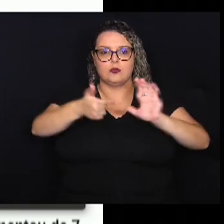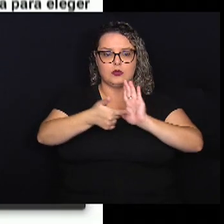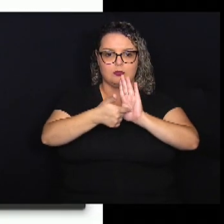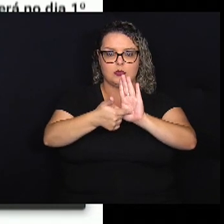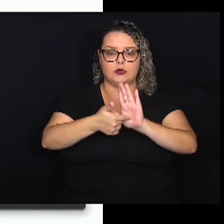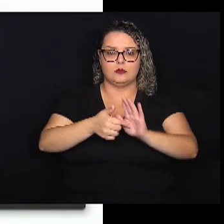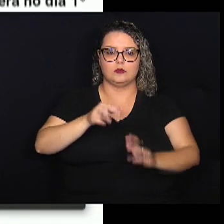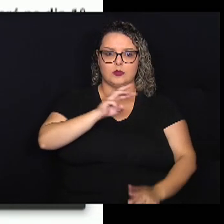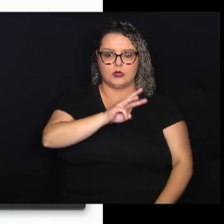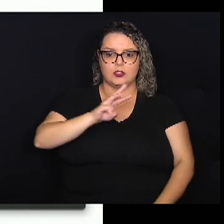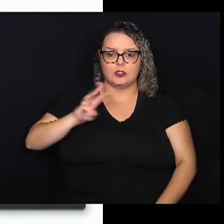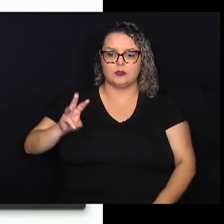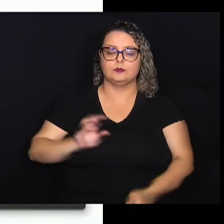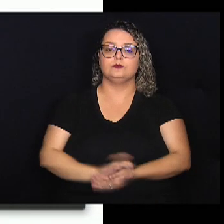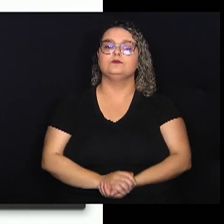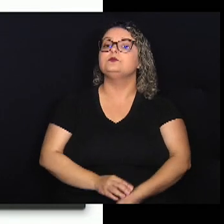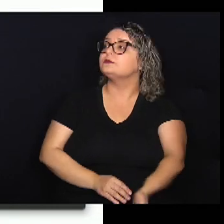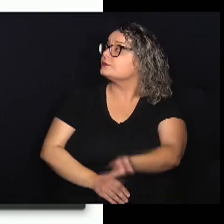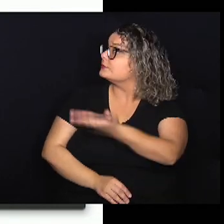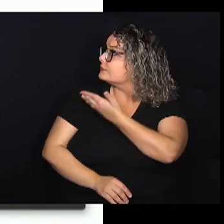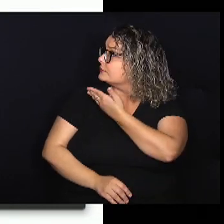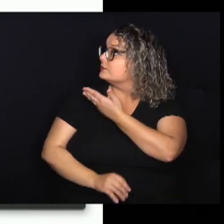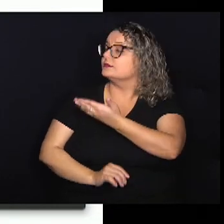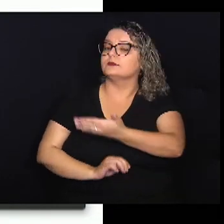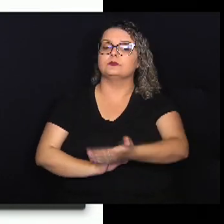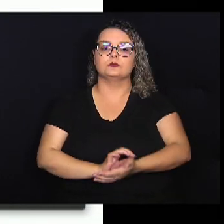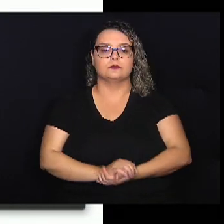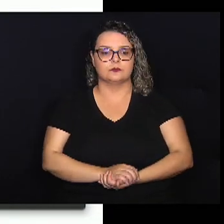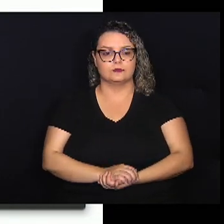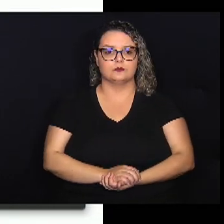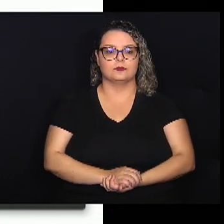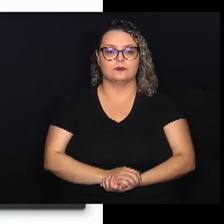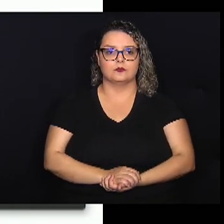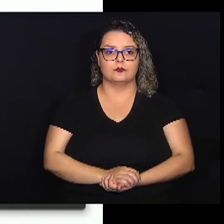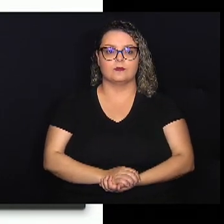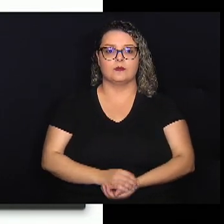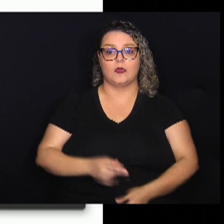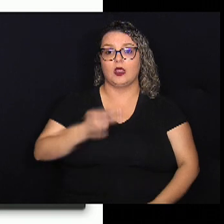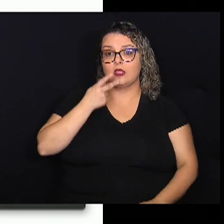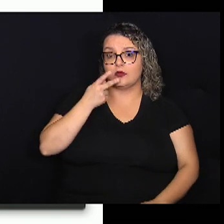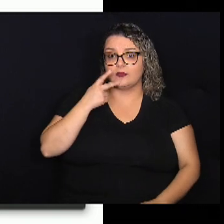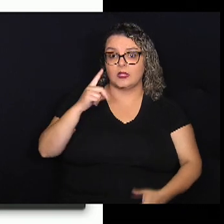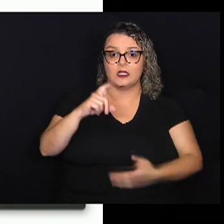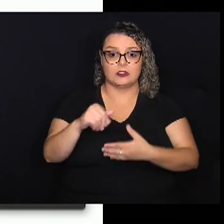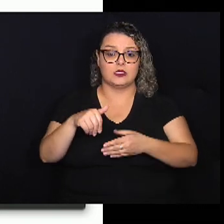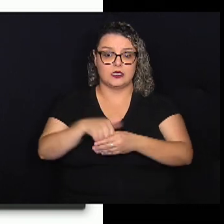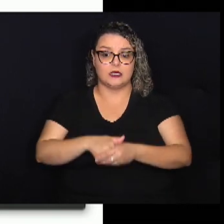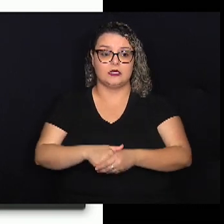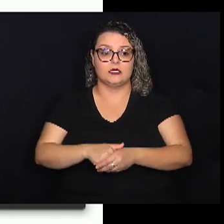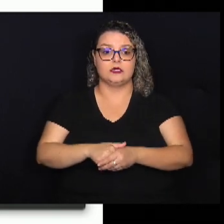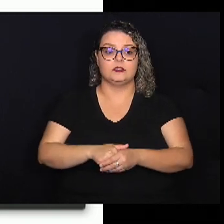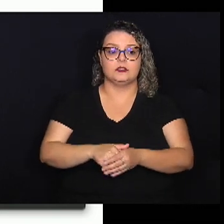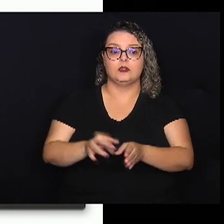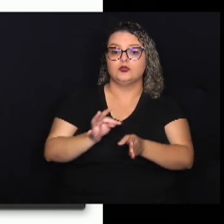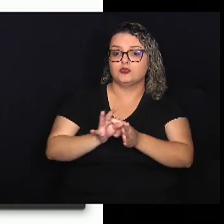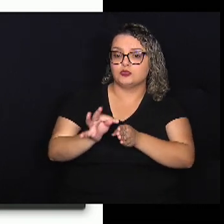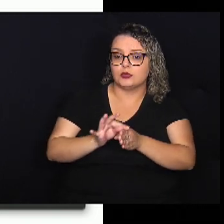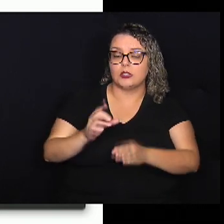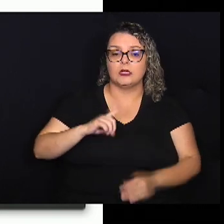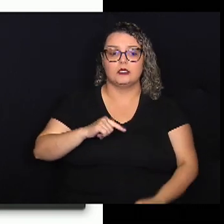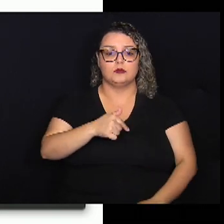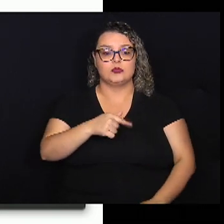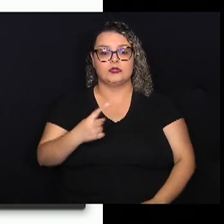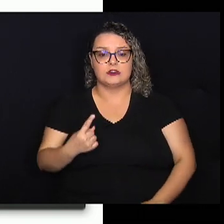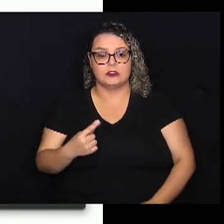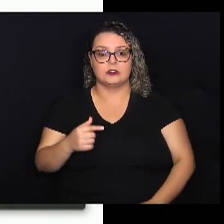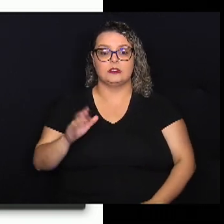que vai cair aí? Olha, é essa daí, olha. Essa fala da eleição do Conselho Tutelar, que nós temos 71 candidatos